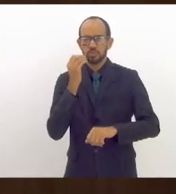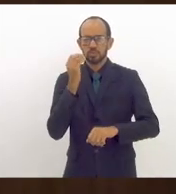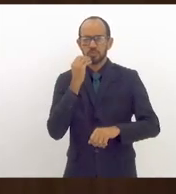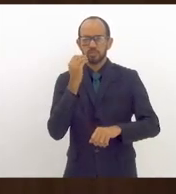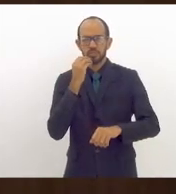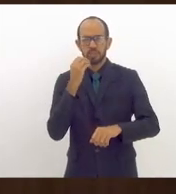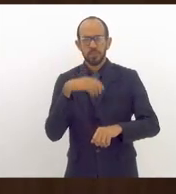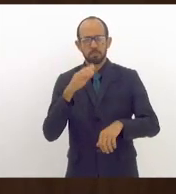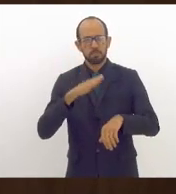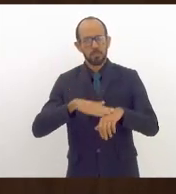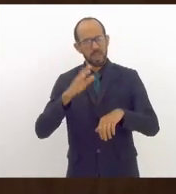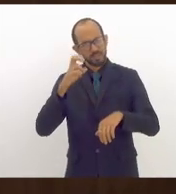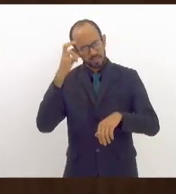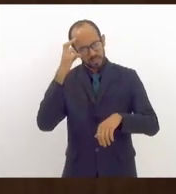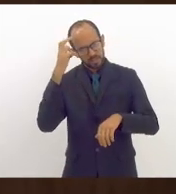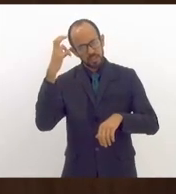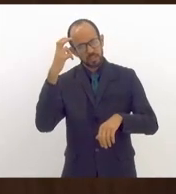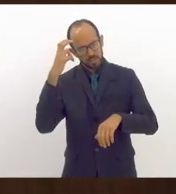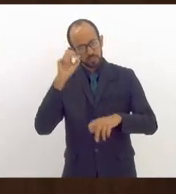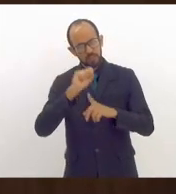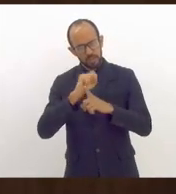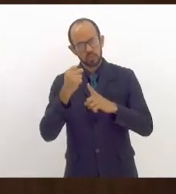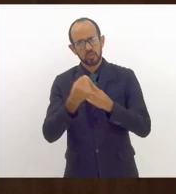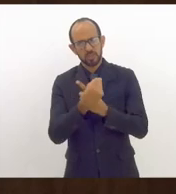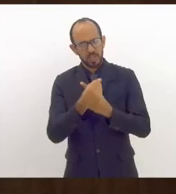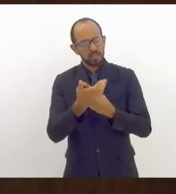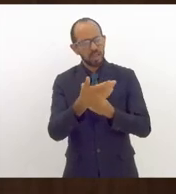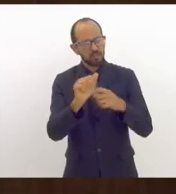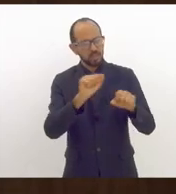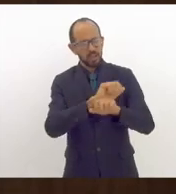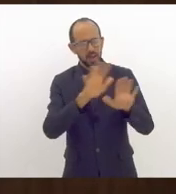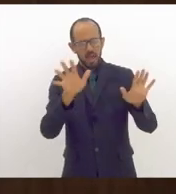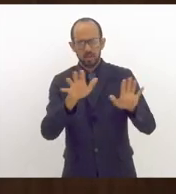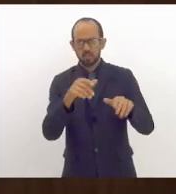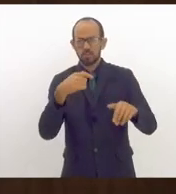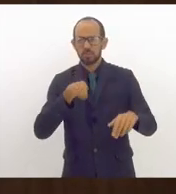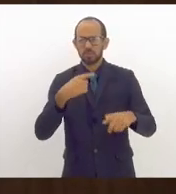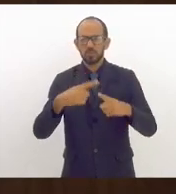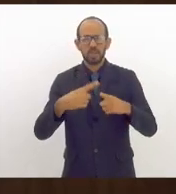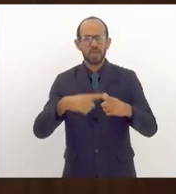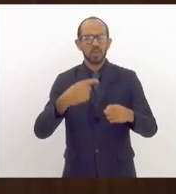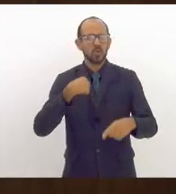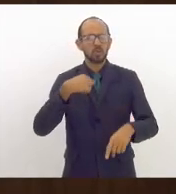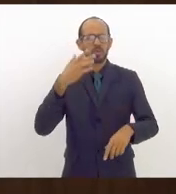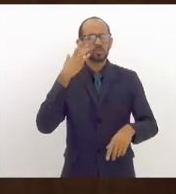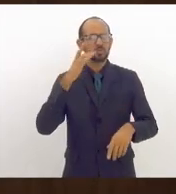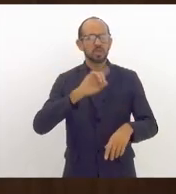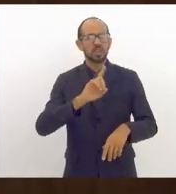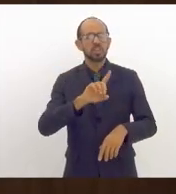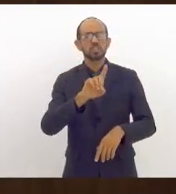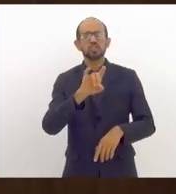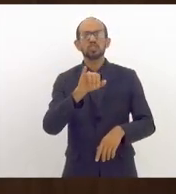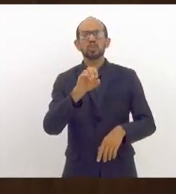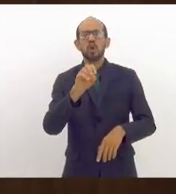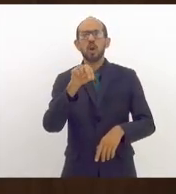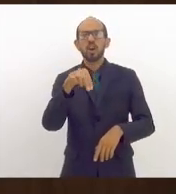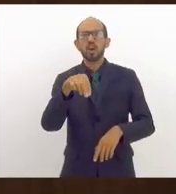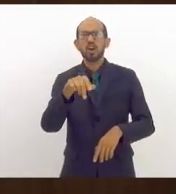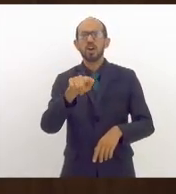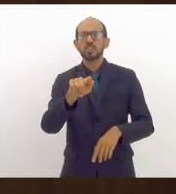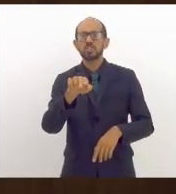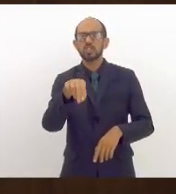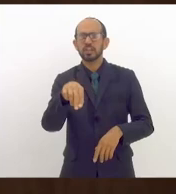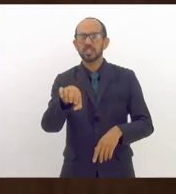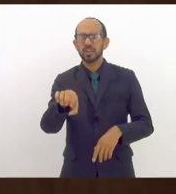inteligíveis para a sociedade que nem eu sei que esse negócio de hoje é um Deus grego que que é isso entendeu